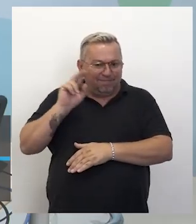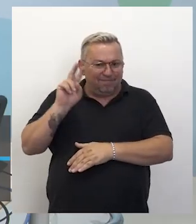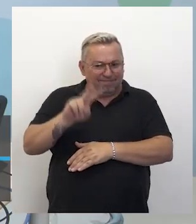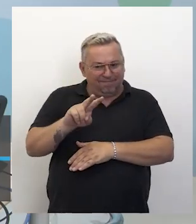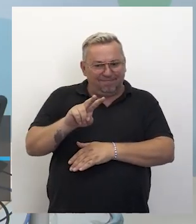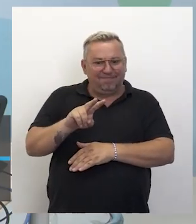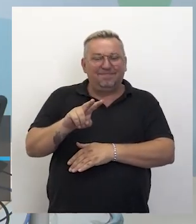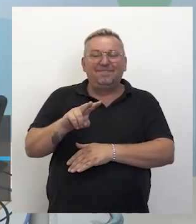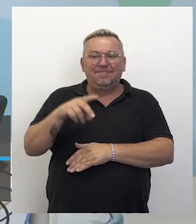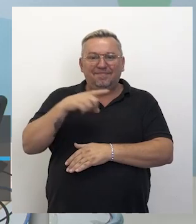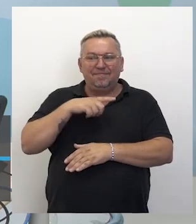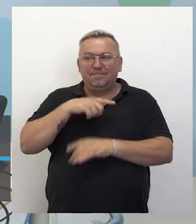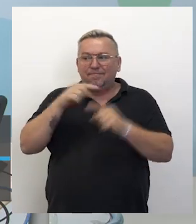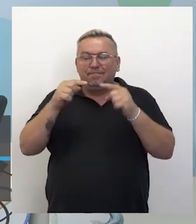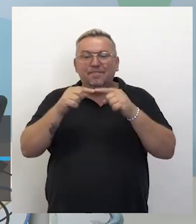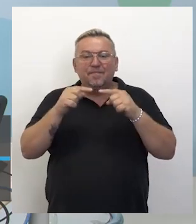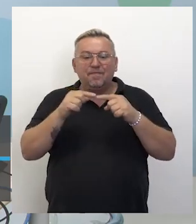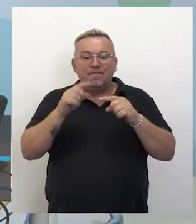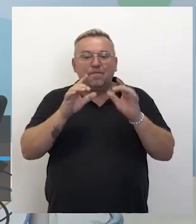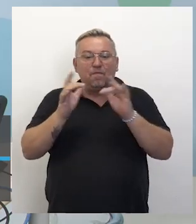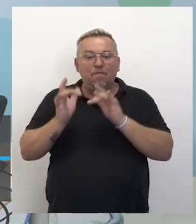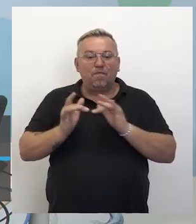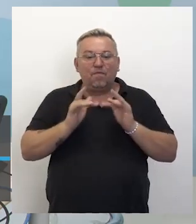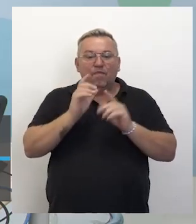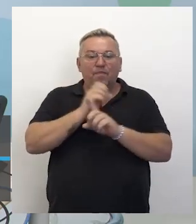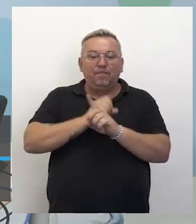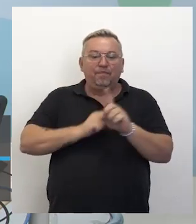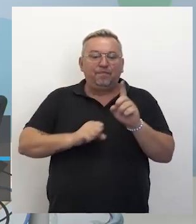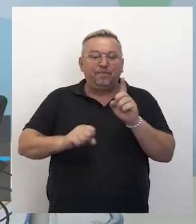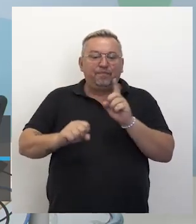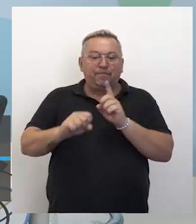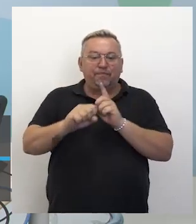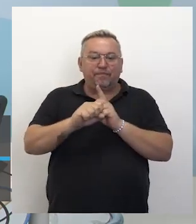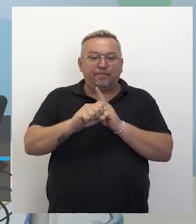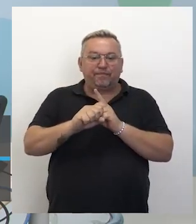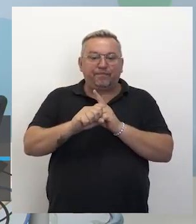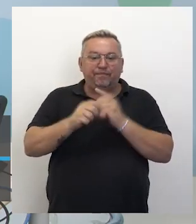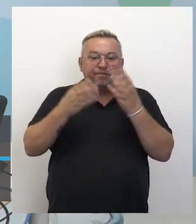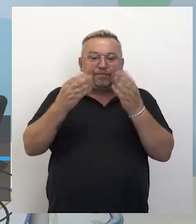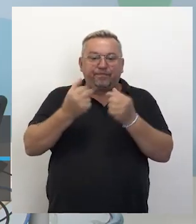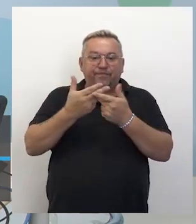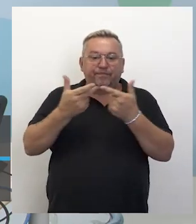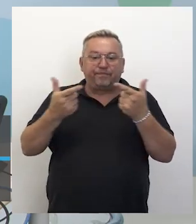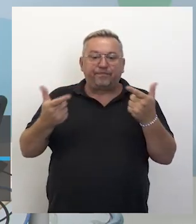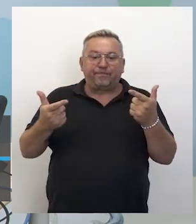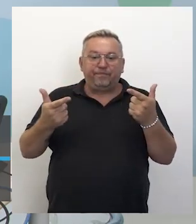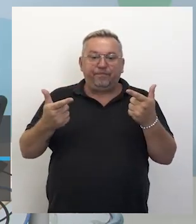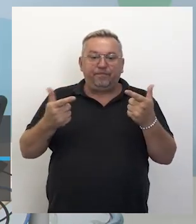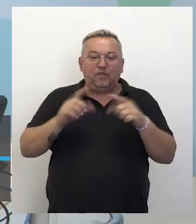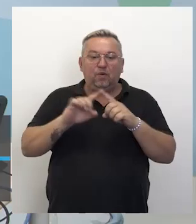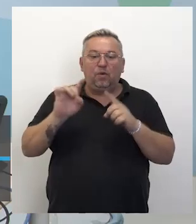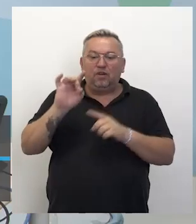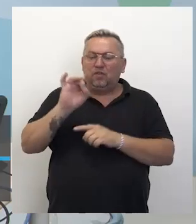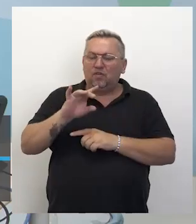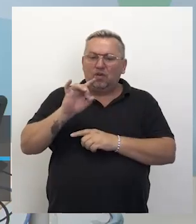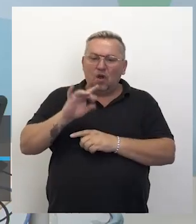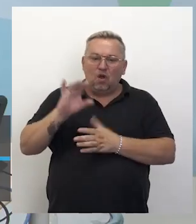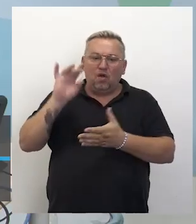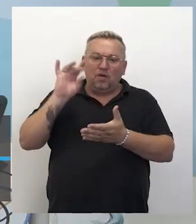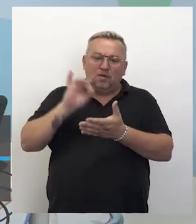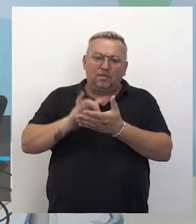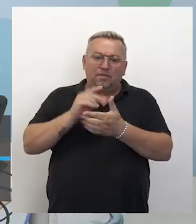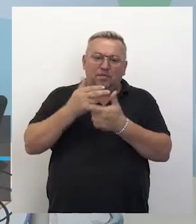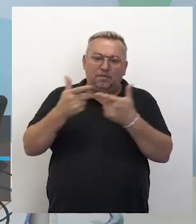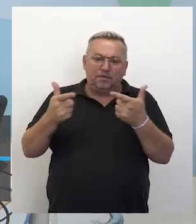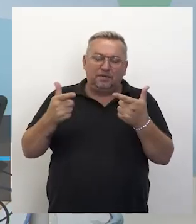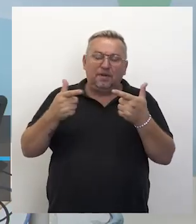gente, né? Então tem a ver assim com relações sociais, tem a ver com um monte de coisas que não são só realmente essa